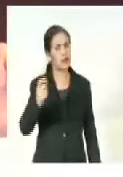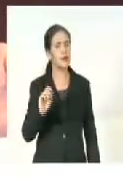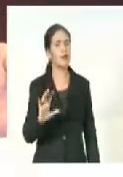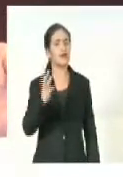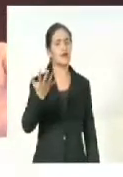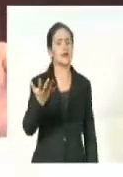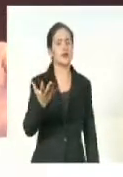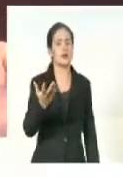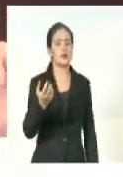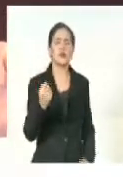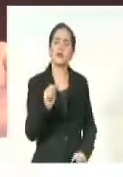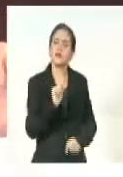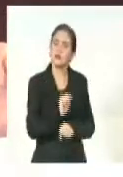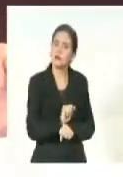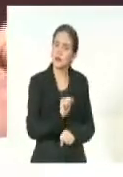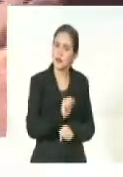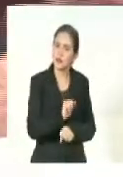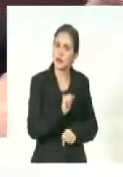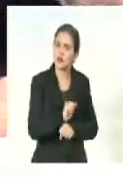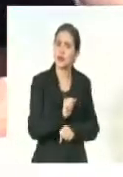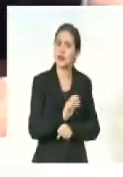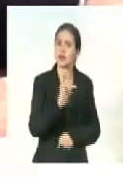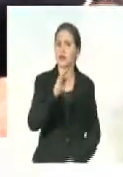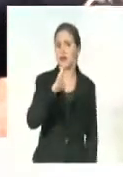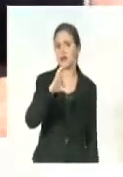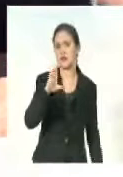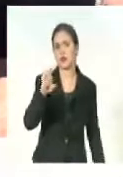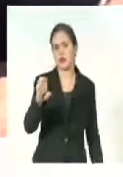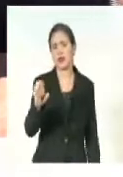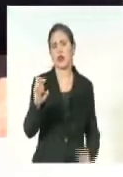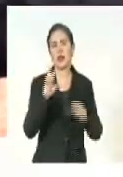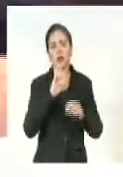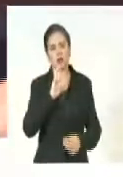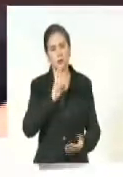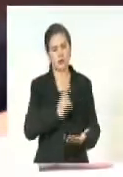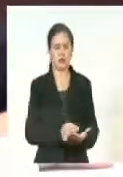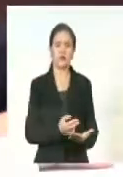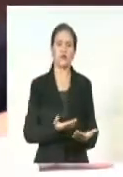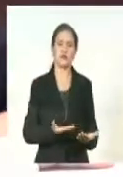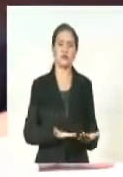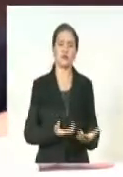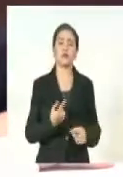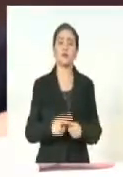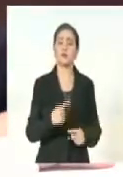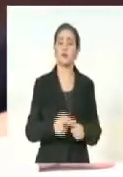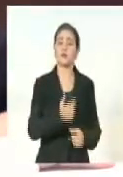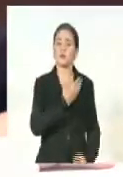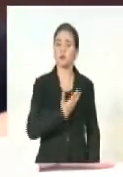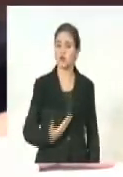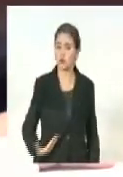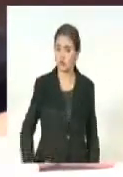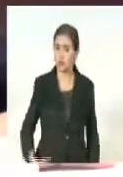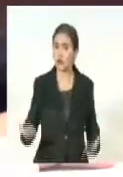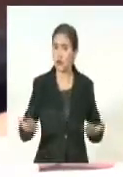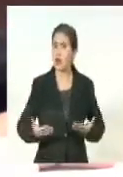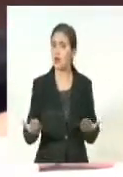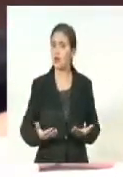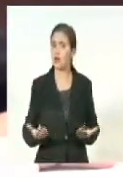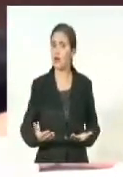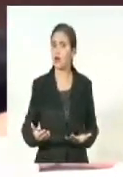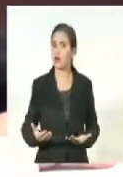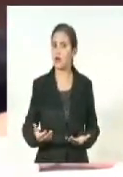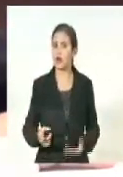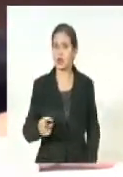se pronunciar? Porque o governo que aí está, deputado, não é